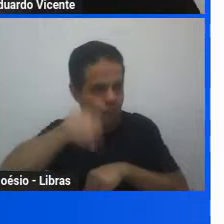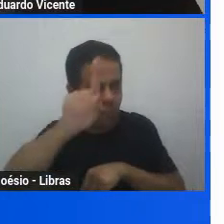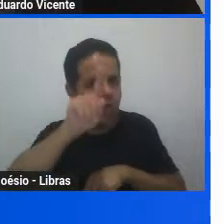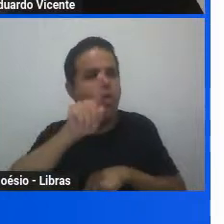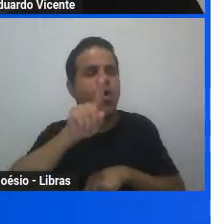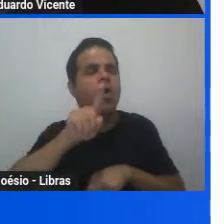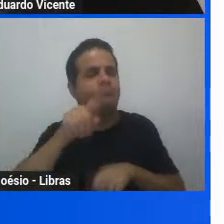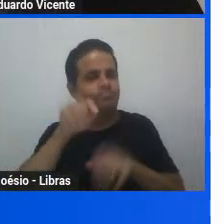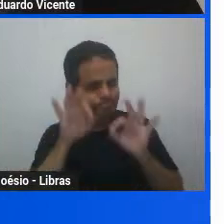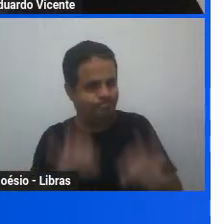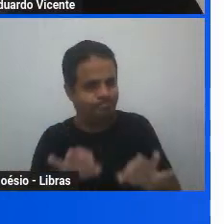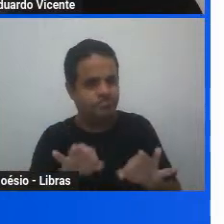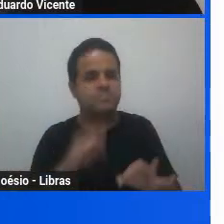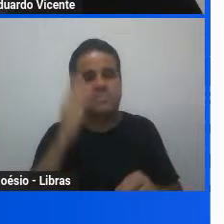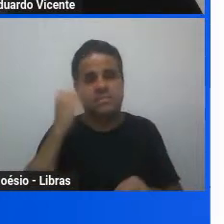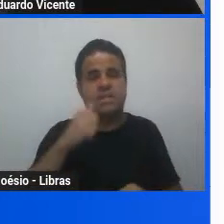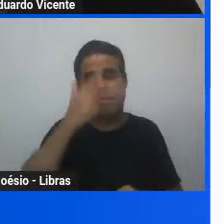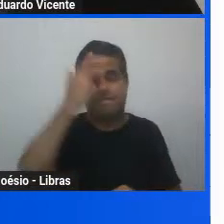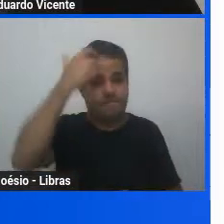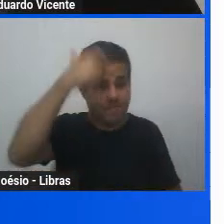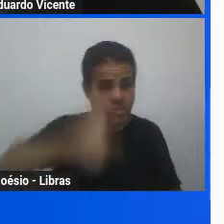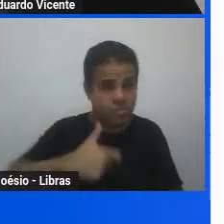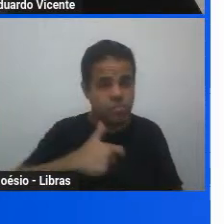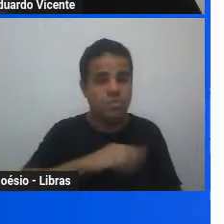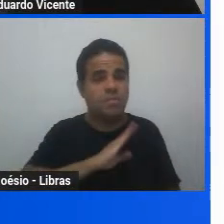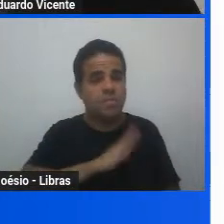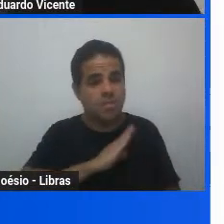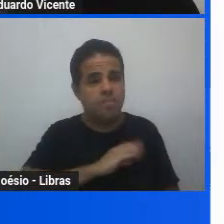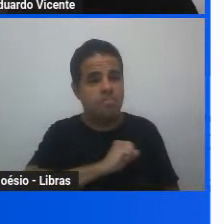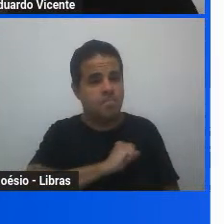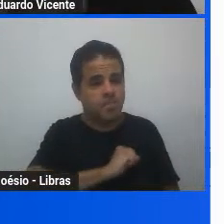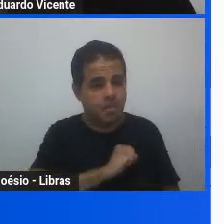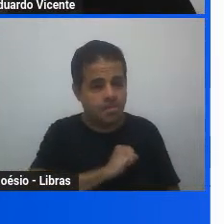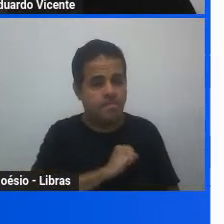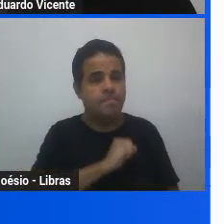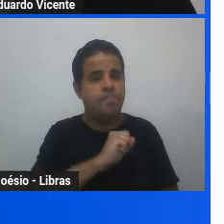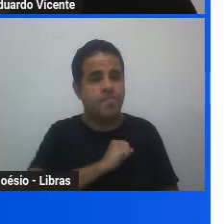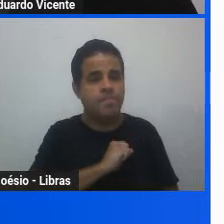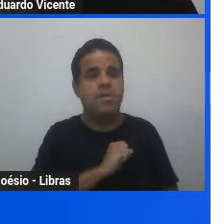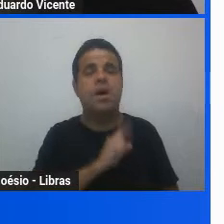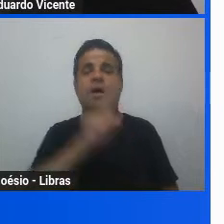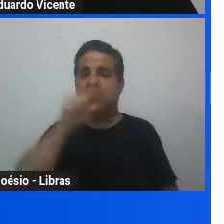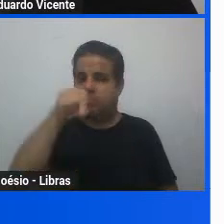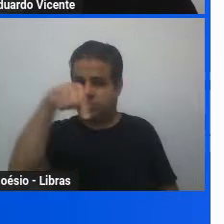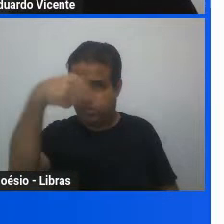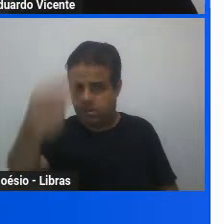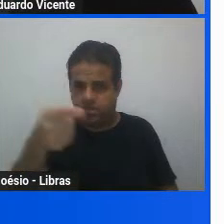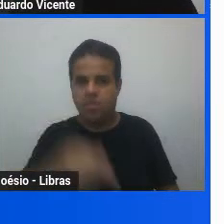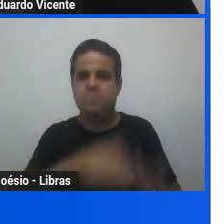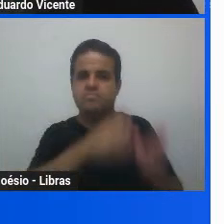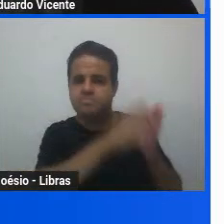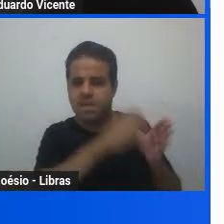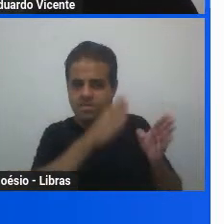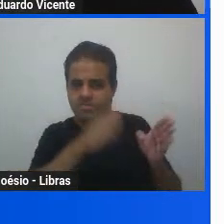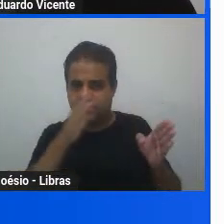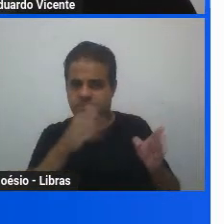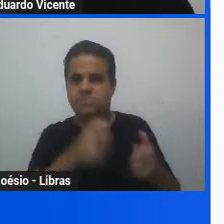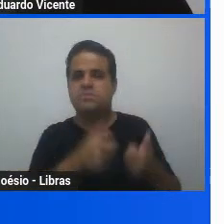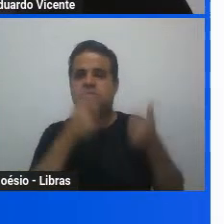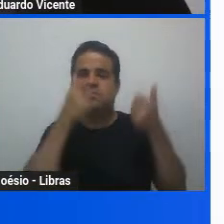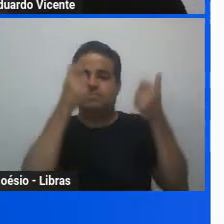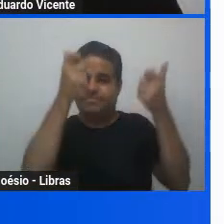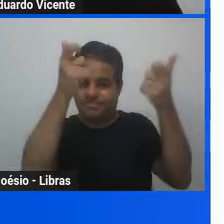reconhecer que a vítima está com parada cardíaca. Nós vamos seguir daqui a pouco, passo a passo, para que você